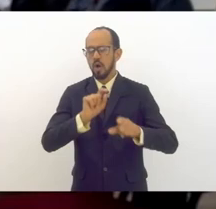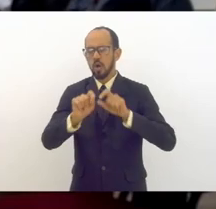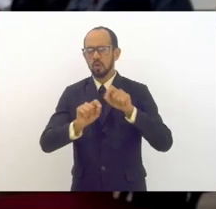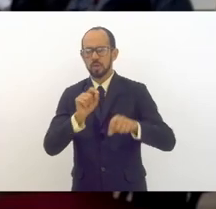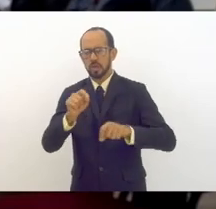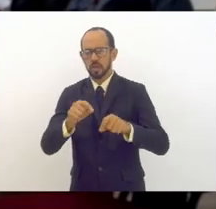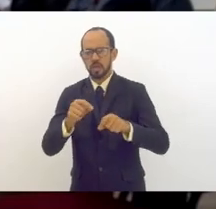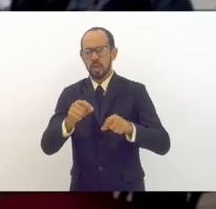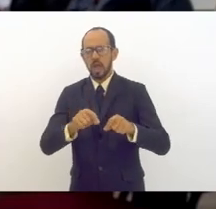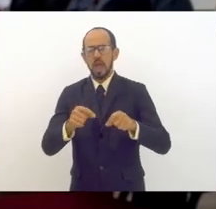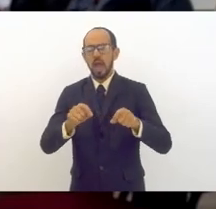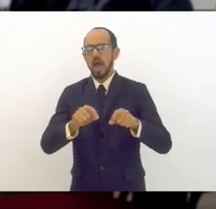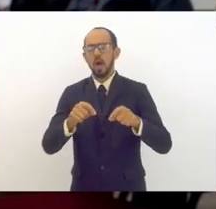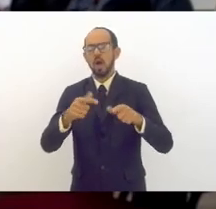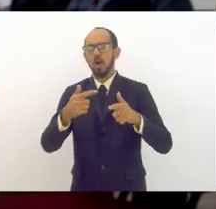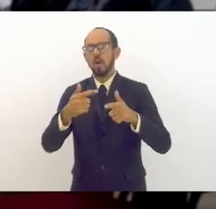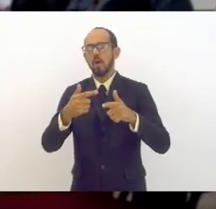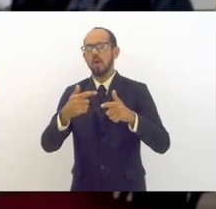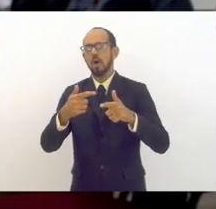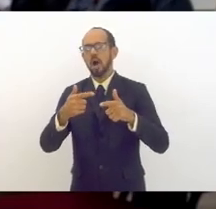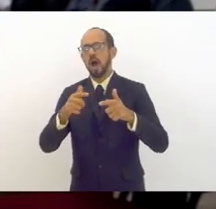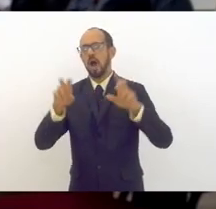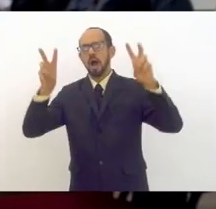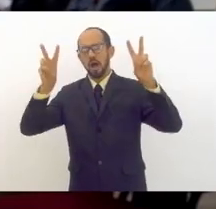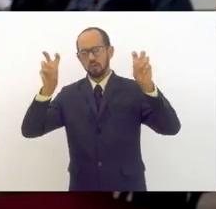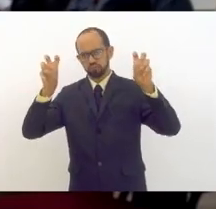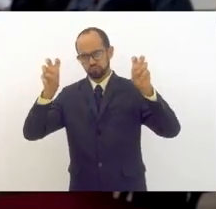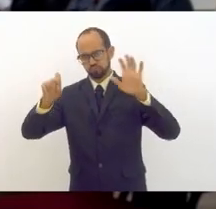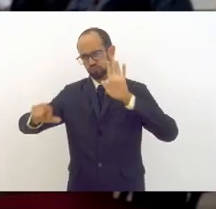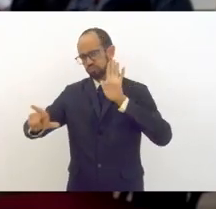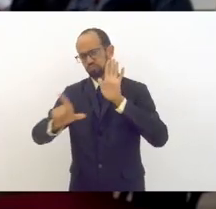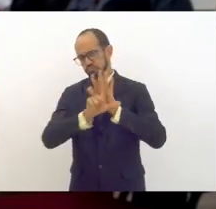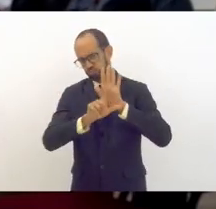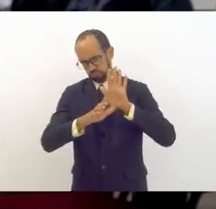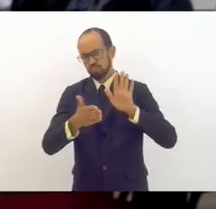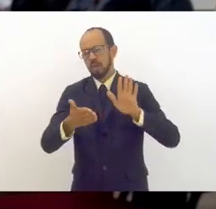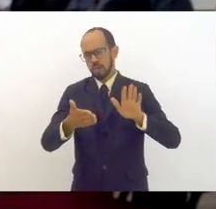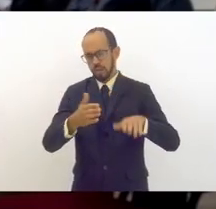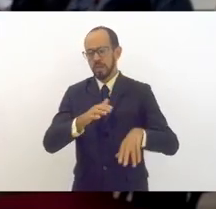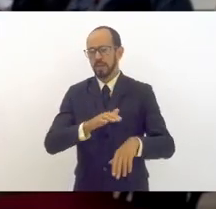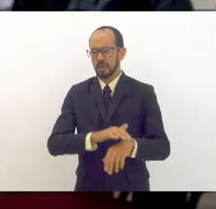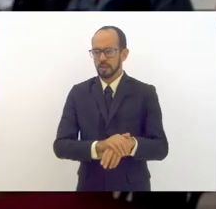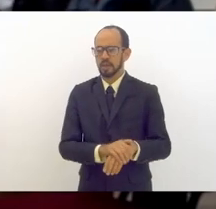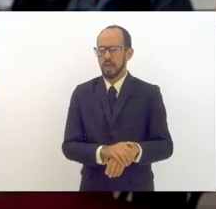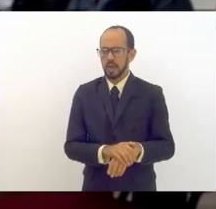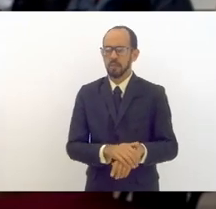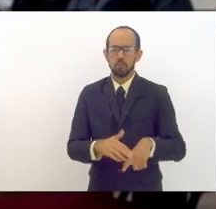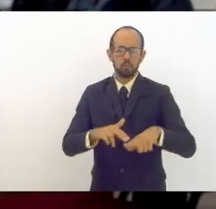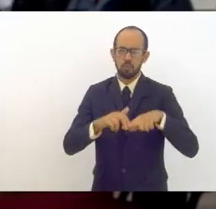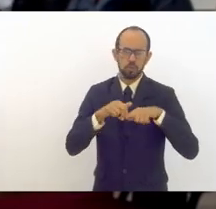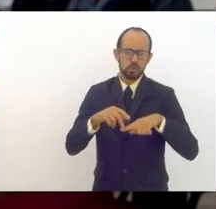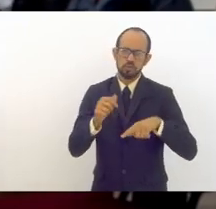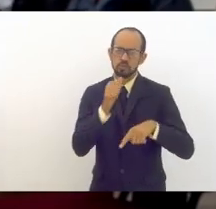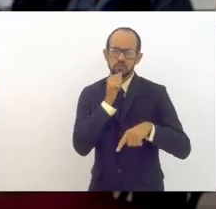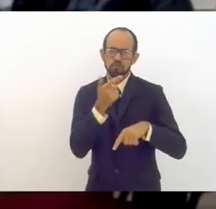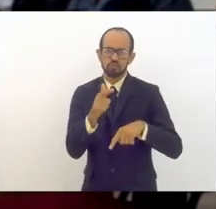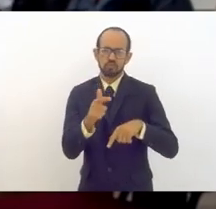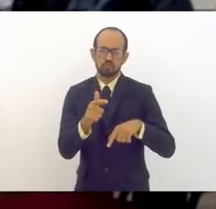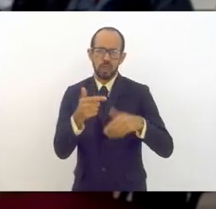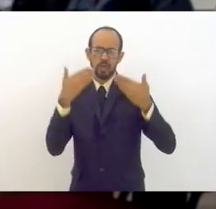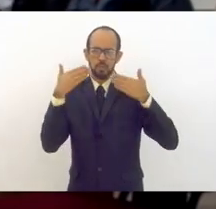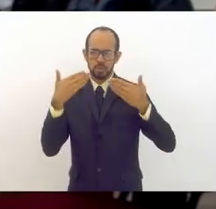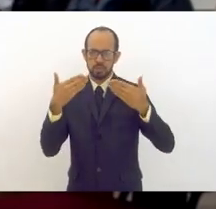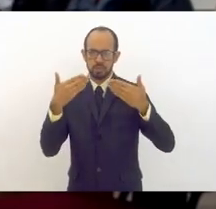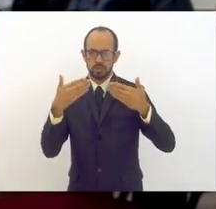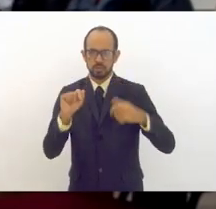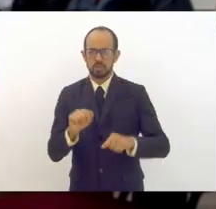da legislação, então tem diversos temas aqui que foram colocados, que por isso não fazem parte da apresentação, e nós